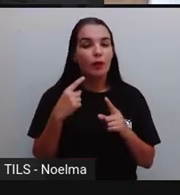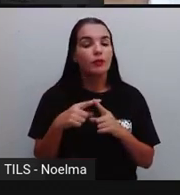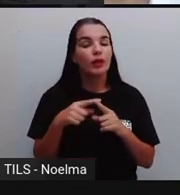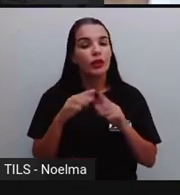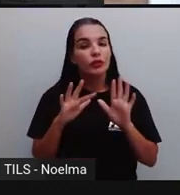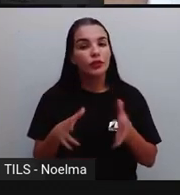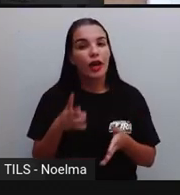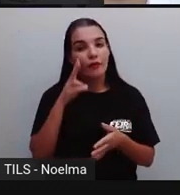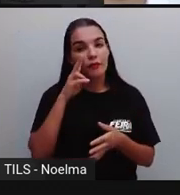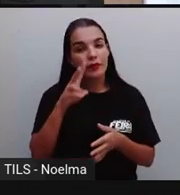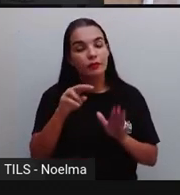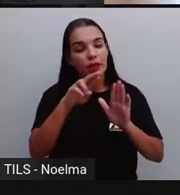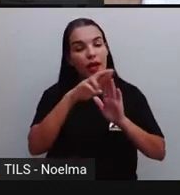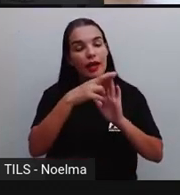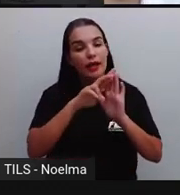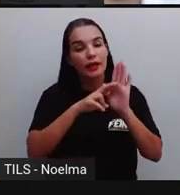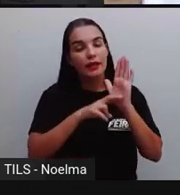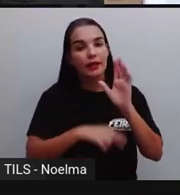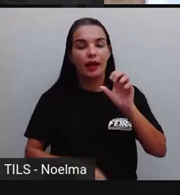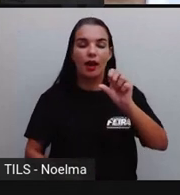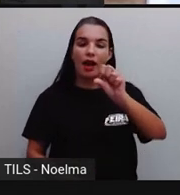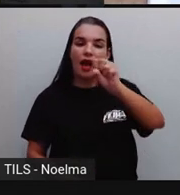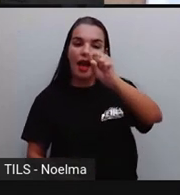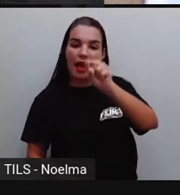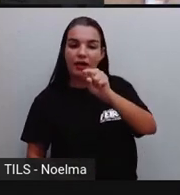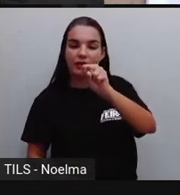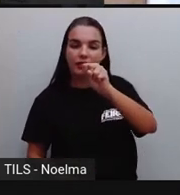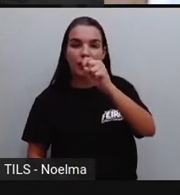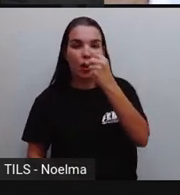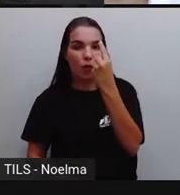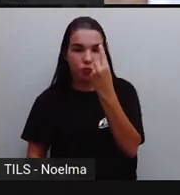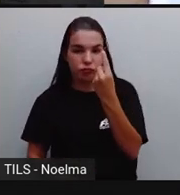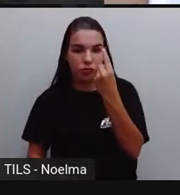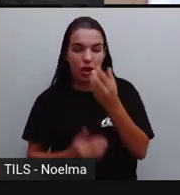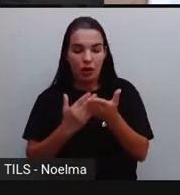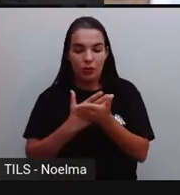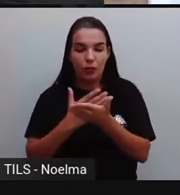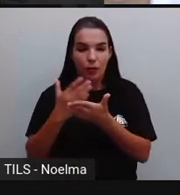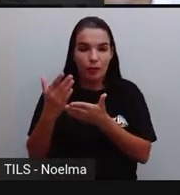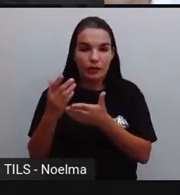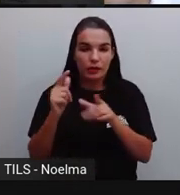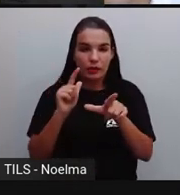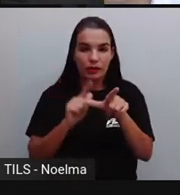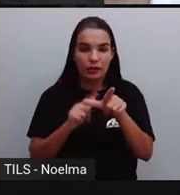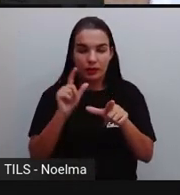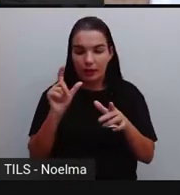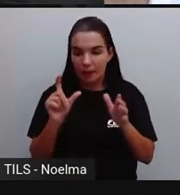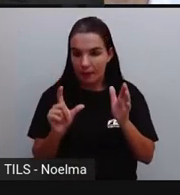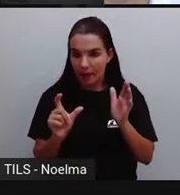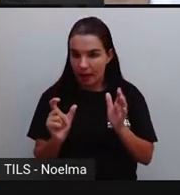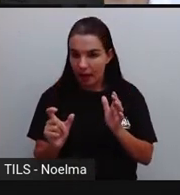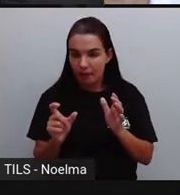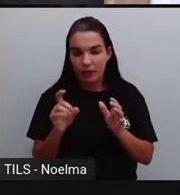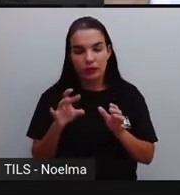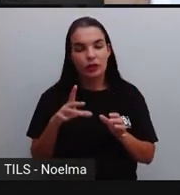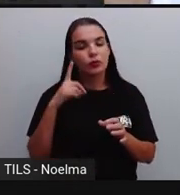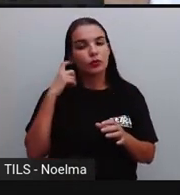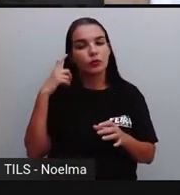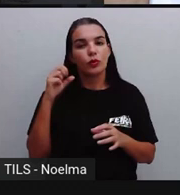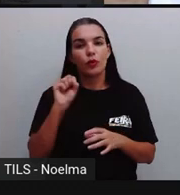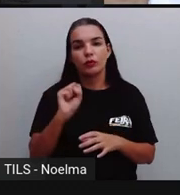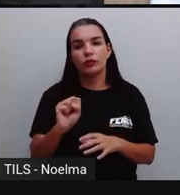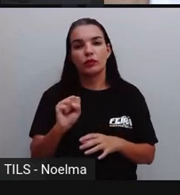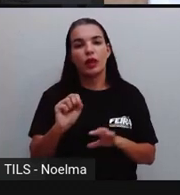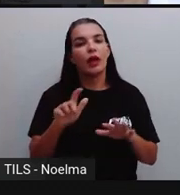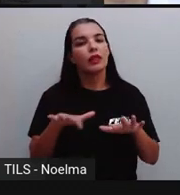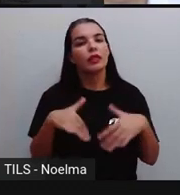já vimos a regrinha aqui. O si, um si no início da palavra tem som de si. Então, não tem necessidade de colocar o